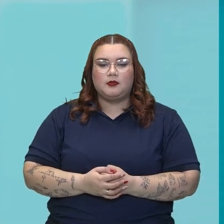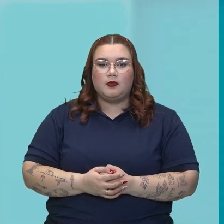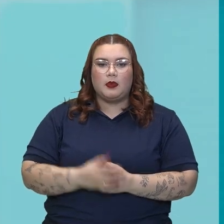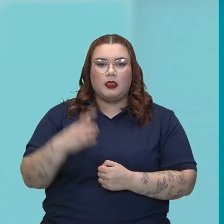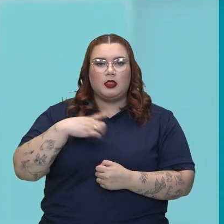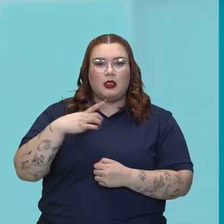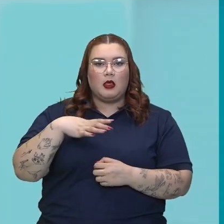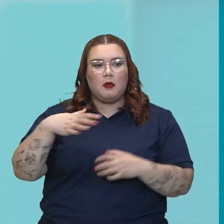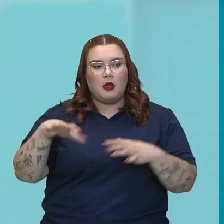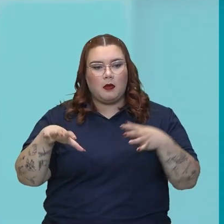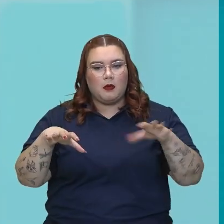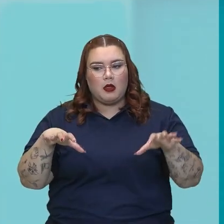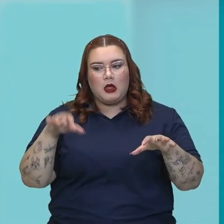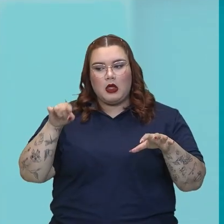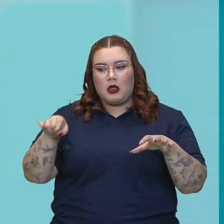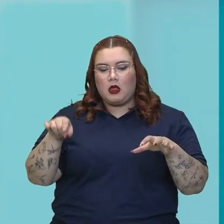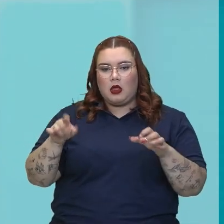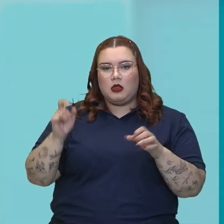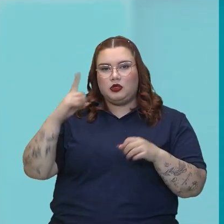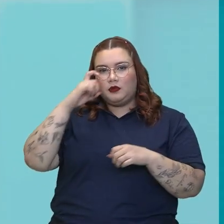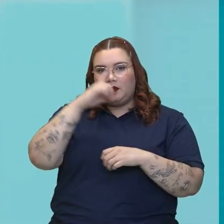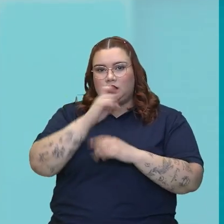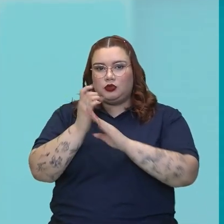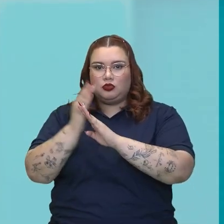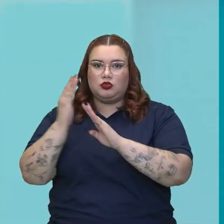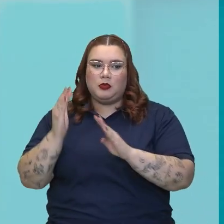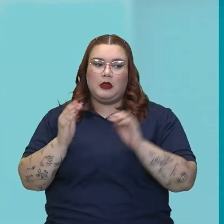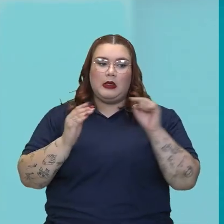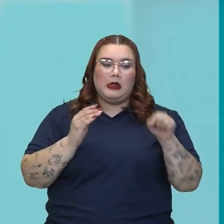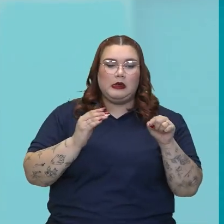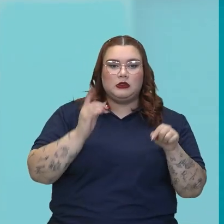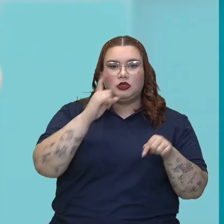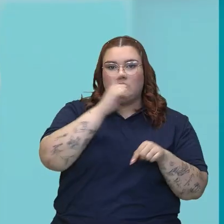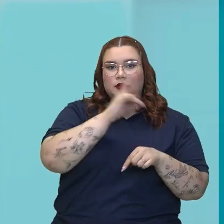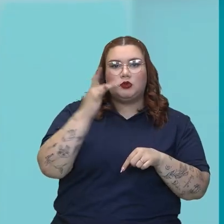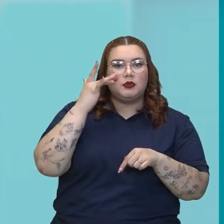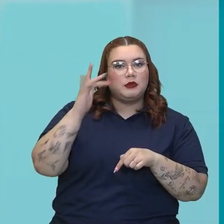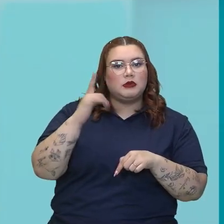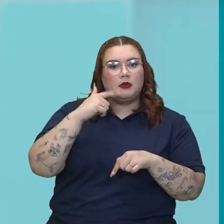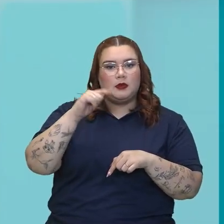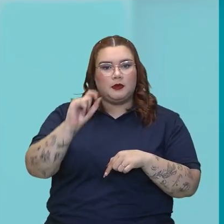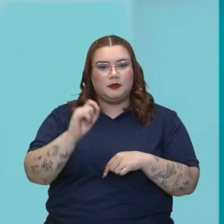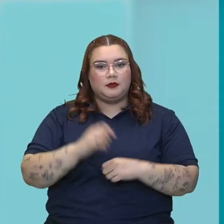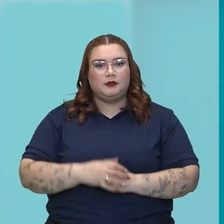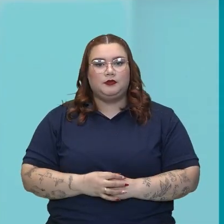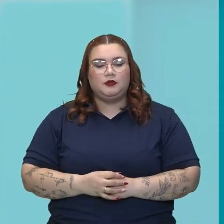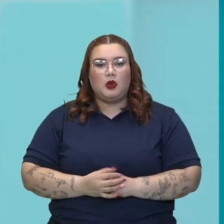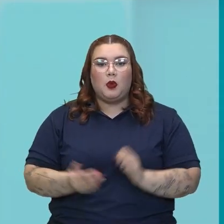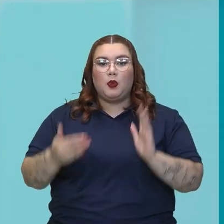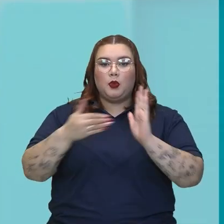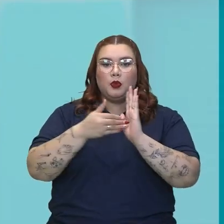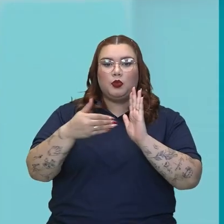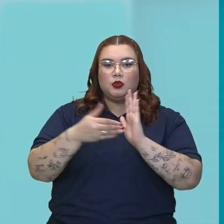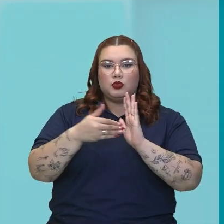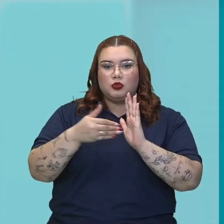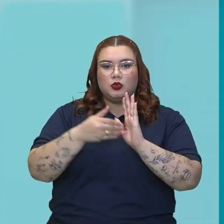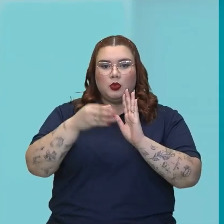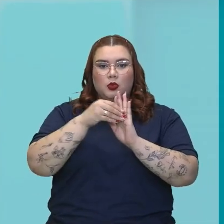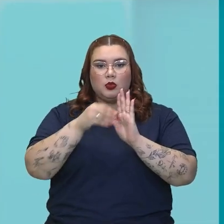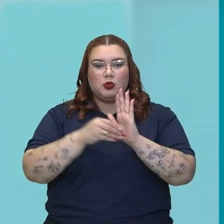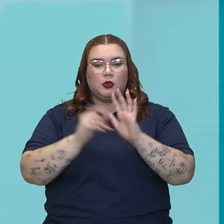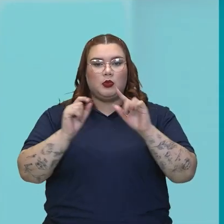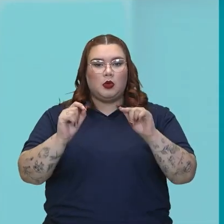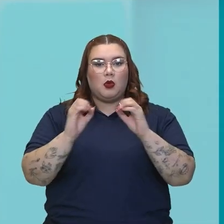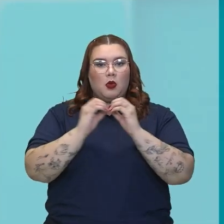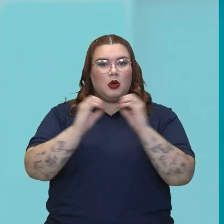sujeito indeterminado, mas o sujeito existe. E a gente chega, então, ao último ponto, que é a oração sem